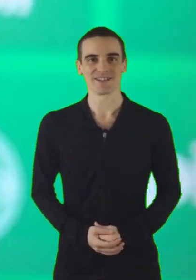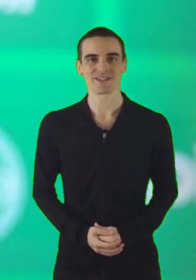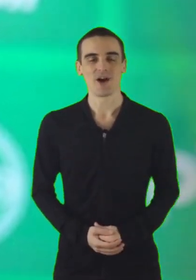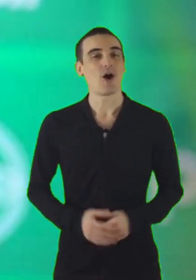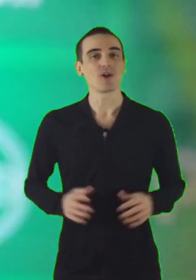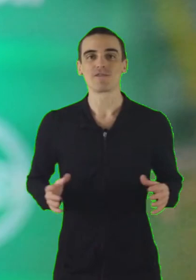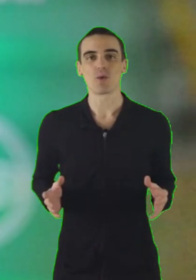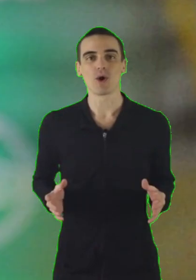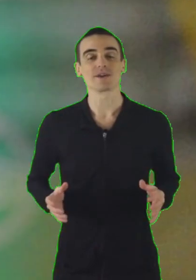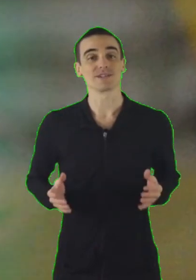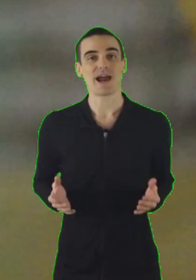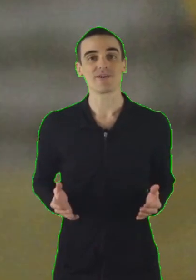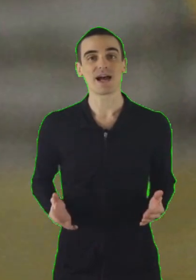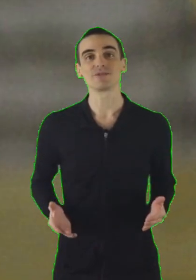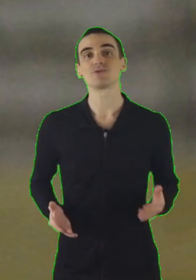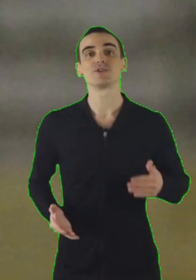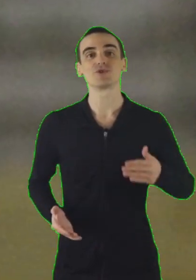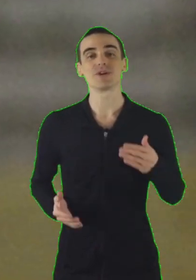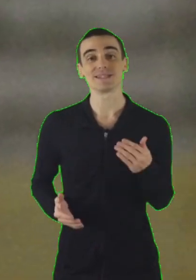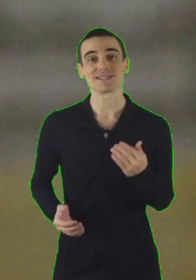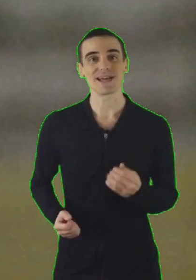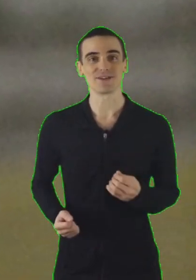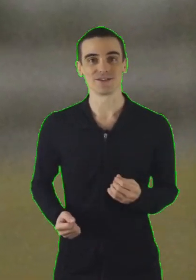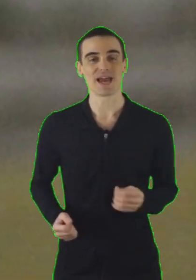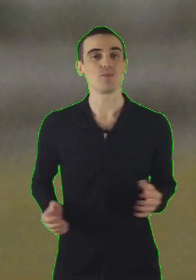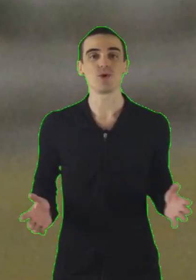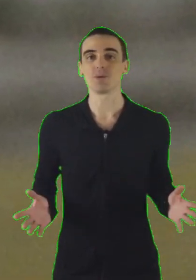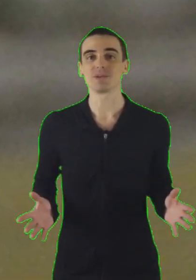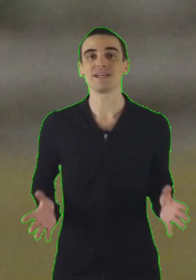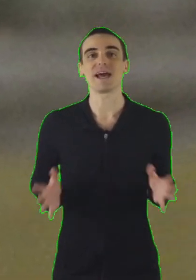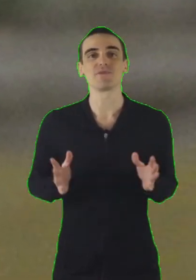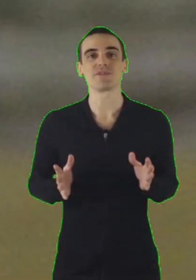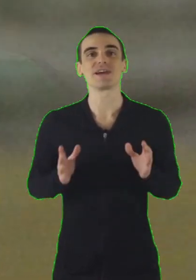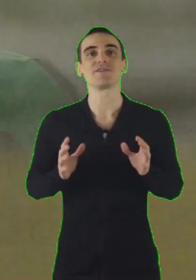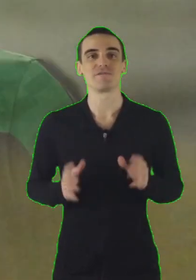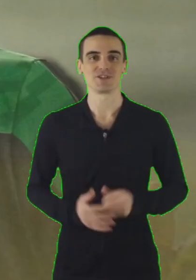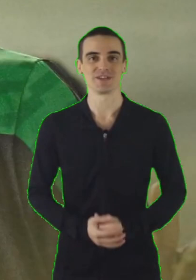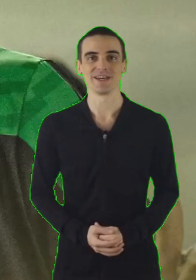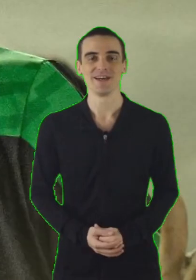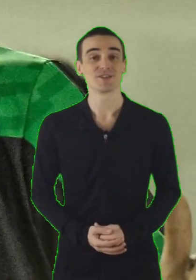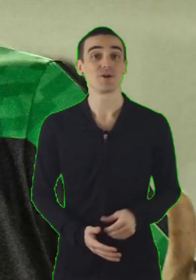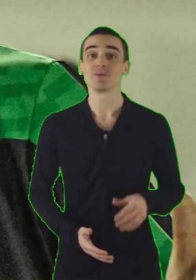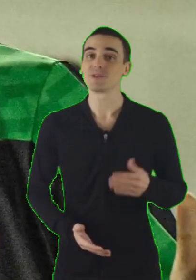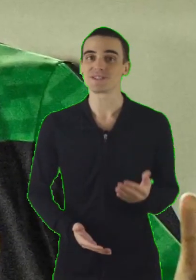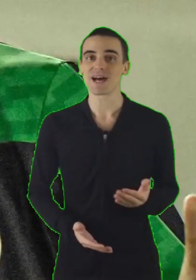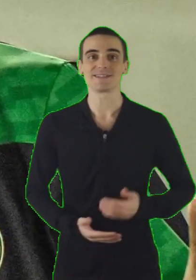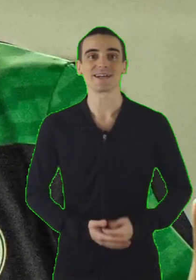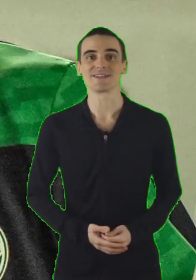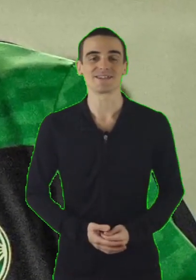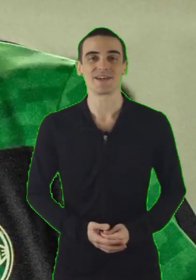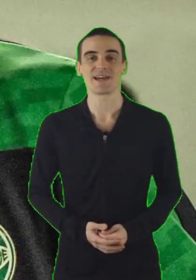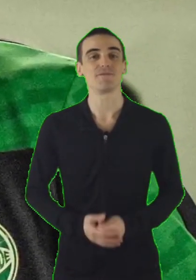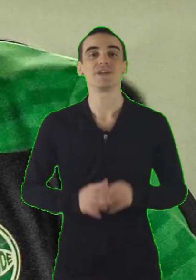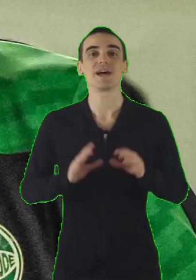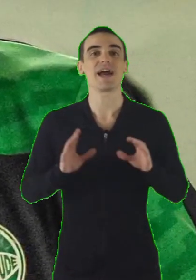e sem desfecho com Fernando Gago, a quem enviou proposta no início desta semana, o Cruzeiro decidiu procurar Carpini, profissional que agrada muito a